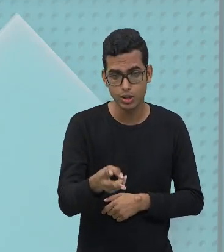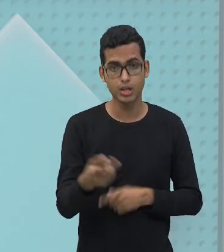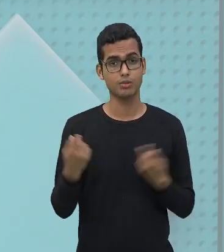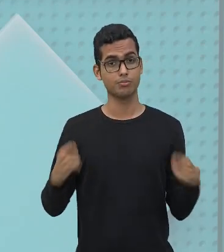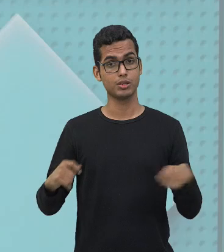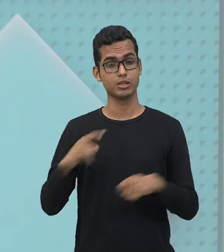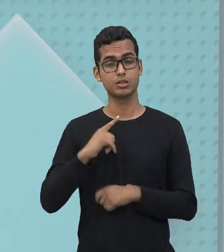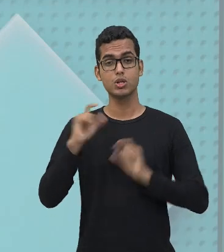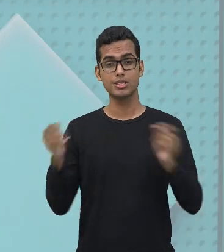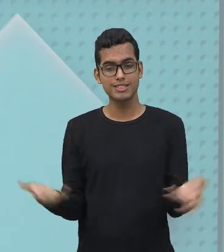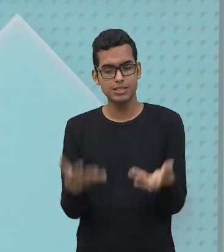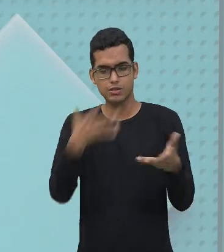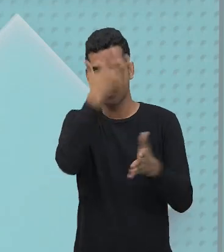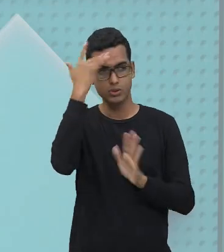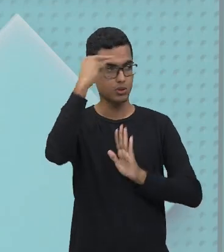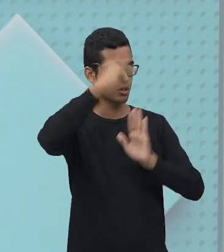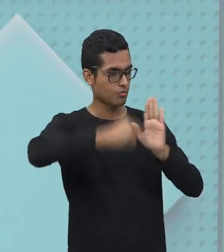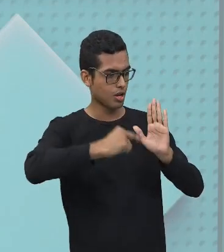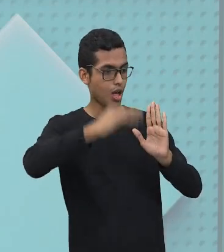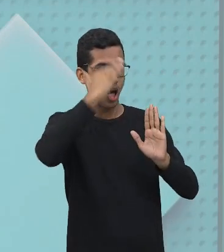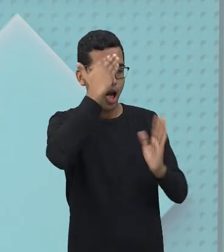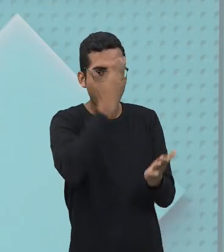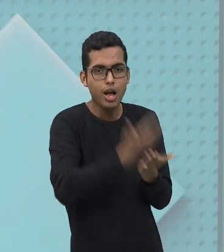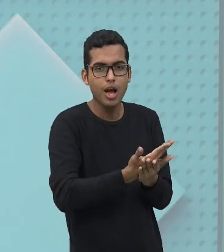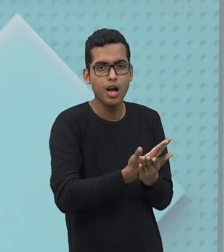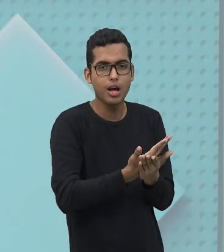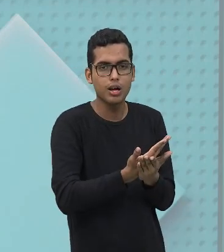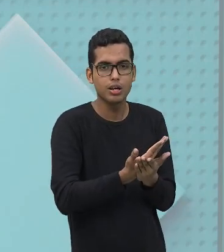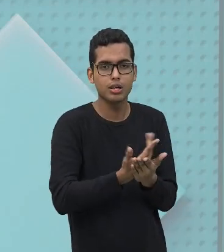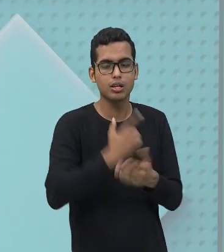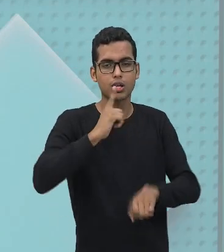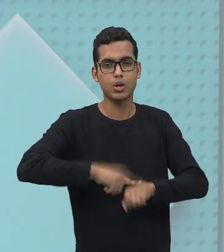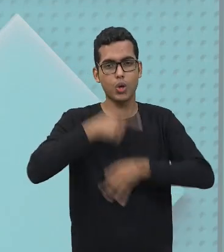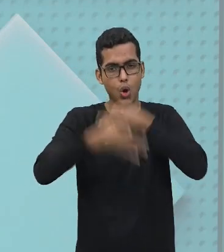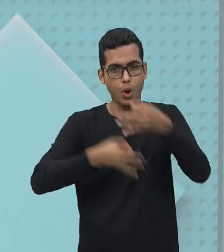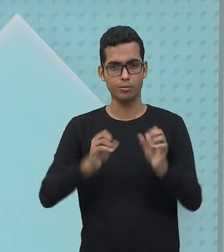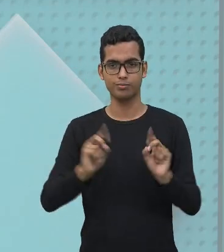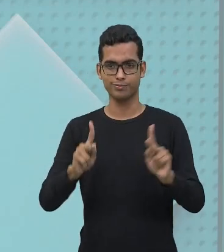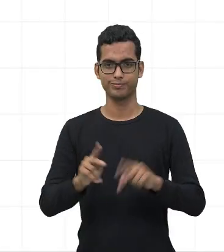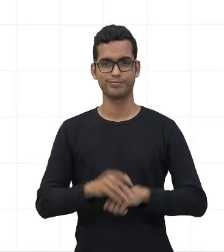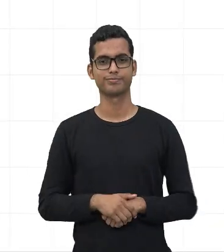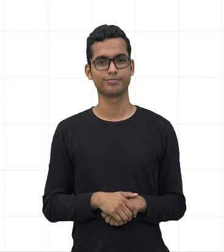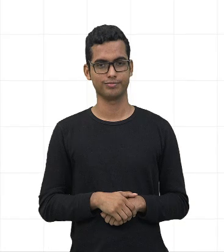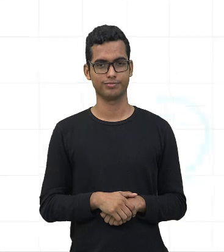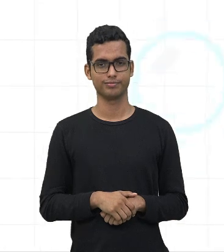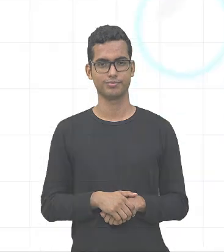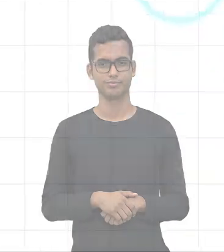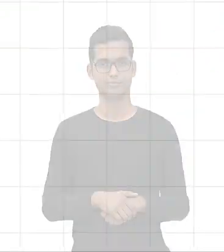convencer o meu leitor daquilo que eu estou argumentando, ok?